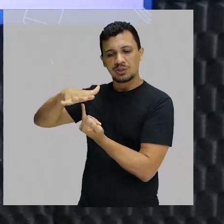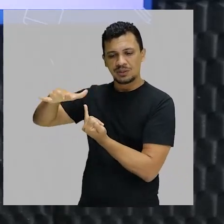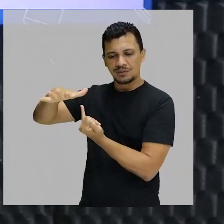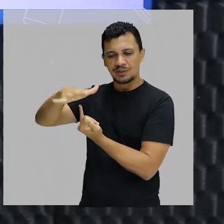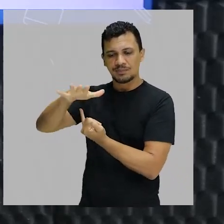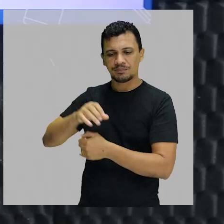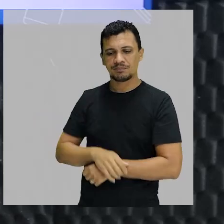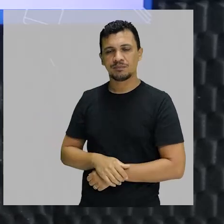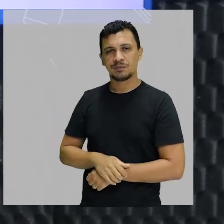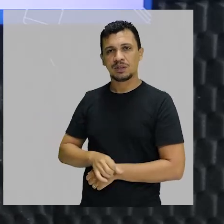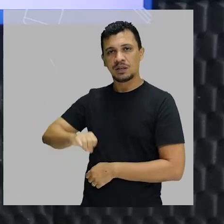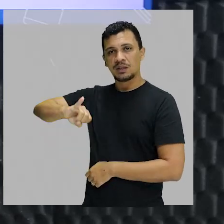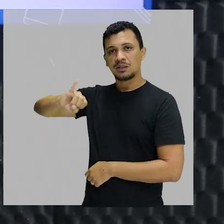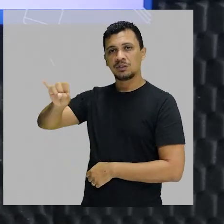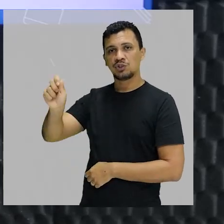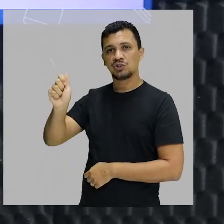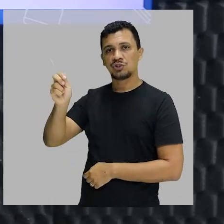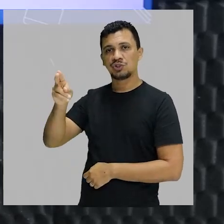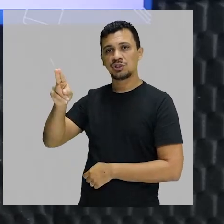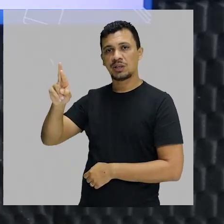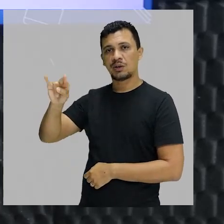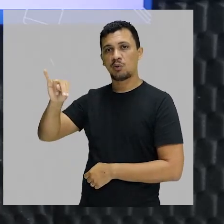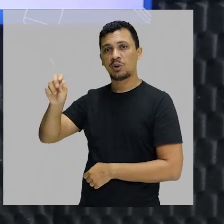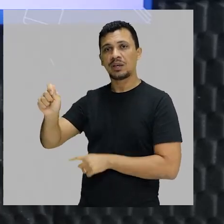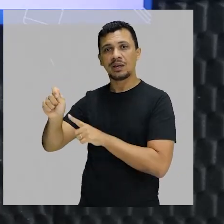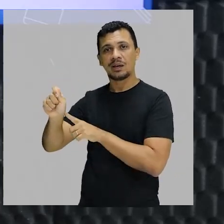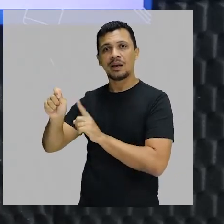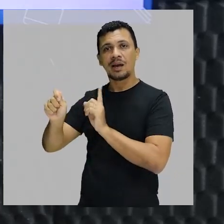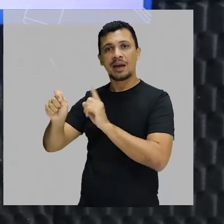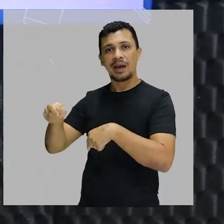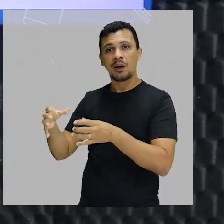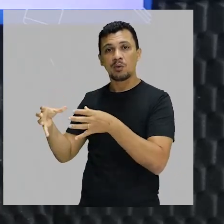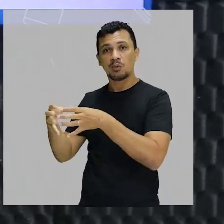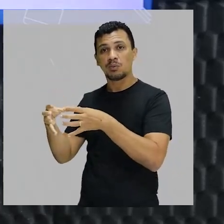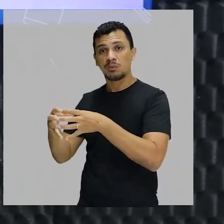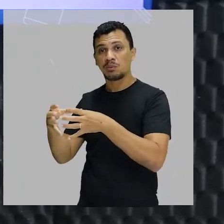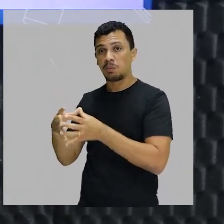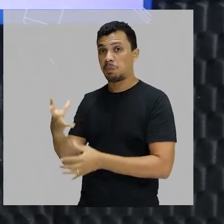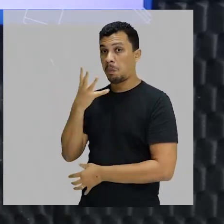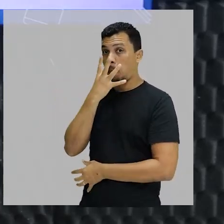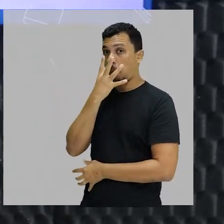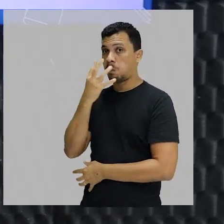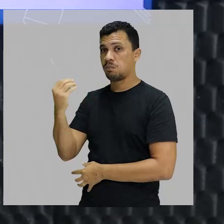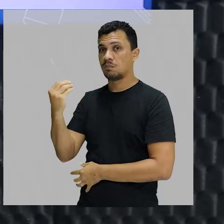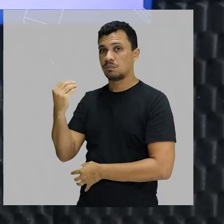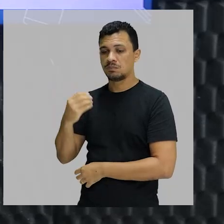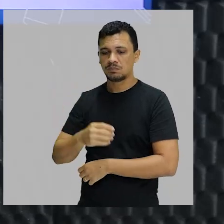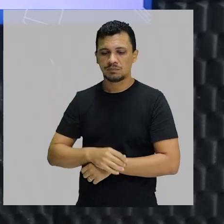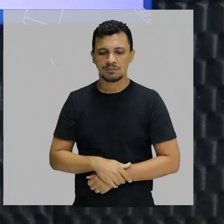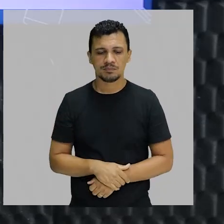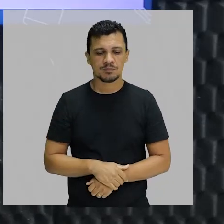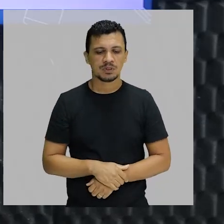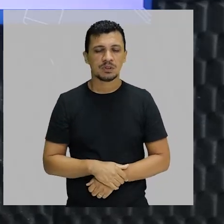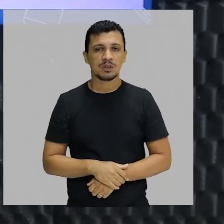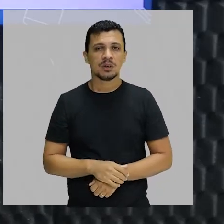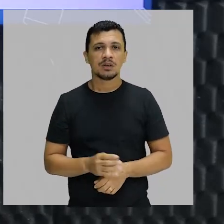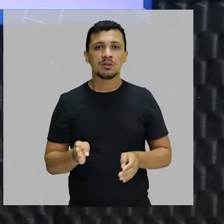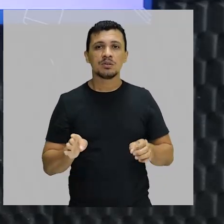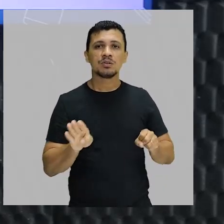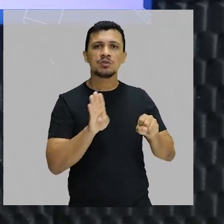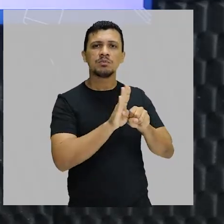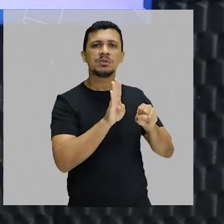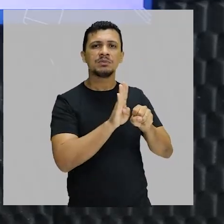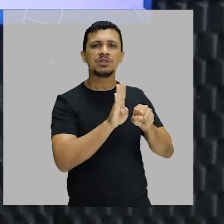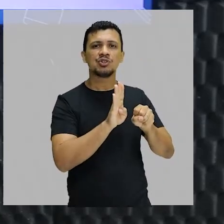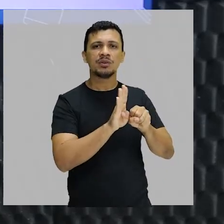Jauria, que é matilha, né? Que é de lobos. Substantivo primitivo são palavras